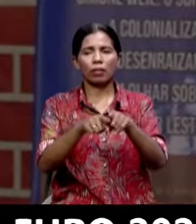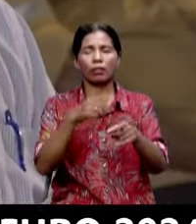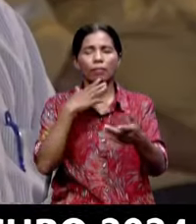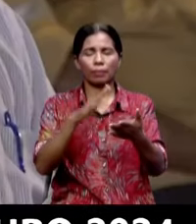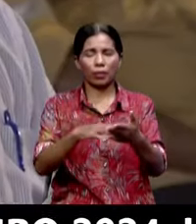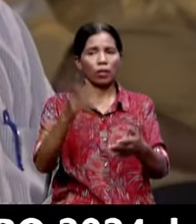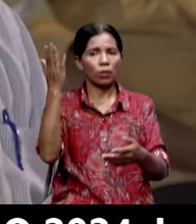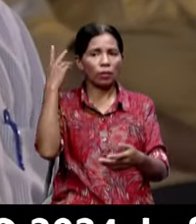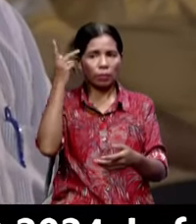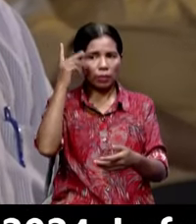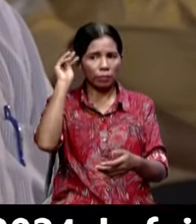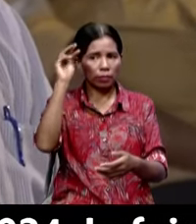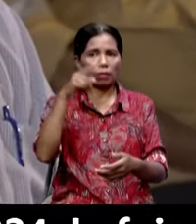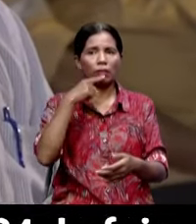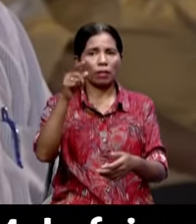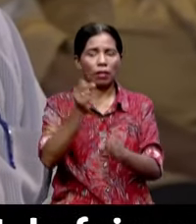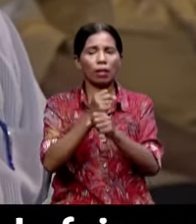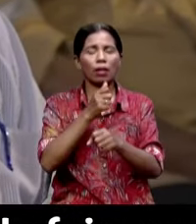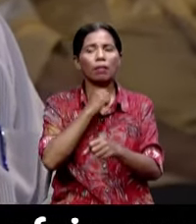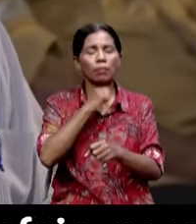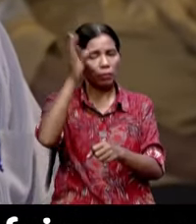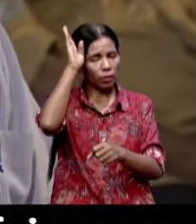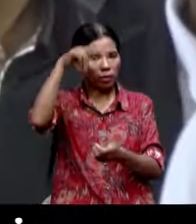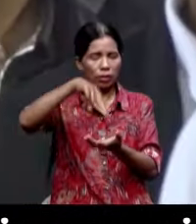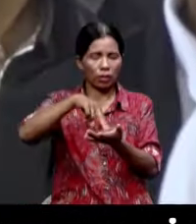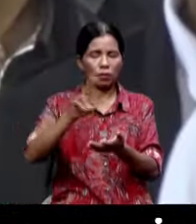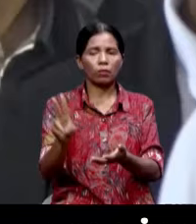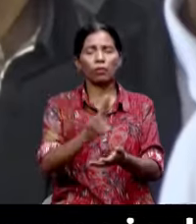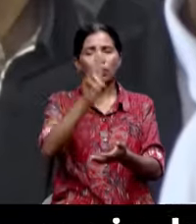Antes, né, primeiro-ministro Mos questiona Bispo Sira, Tamahari Universidade